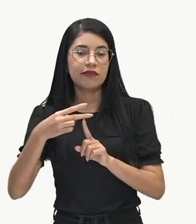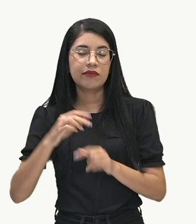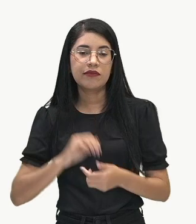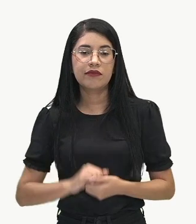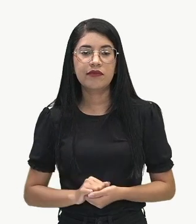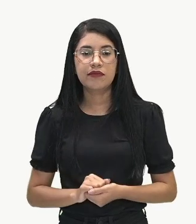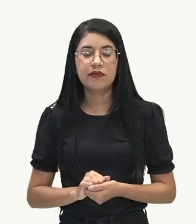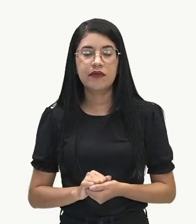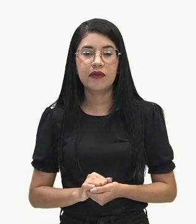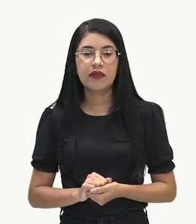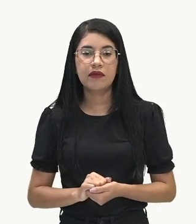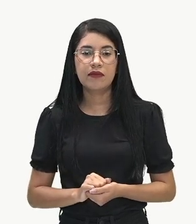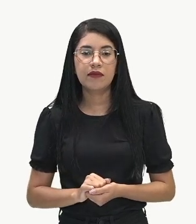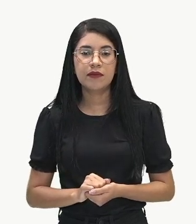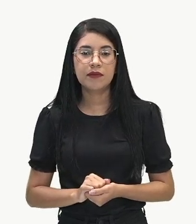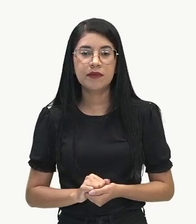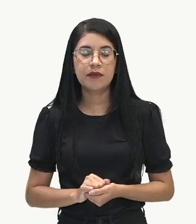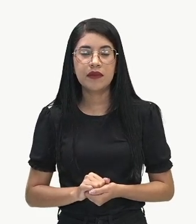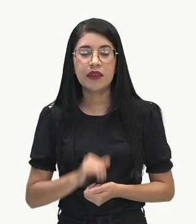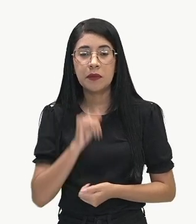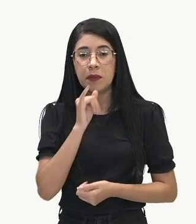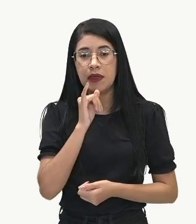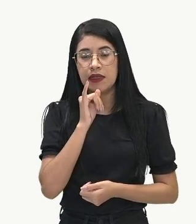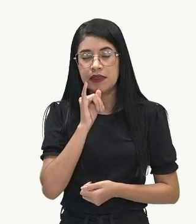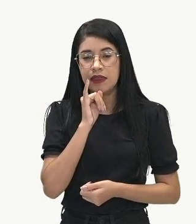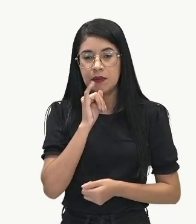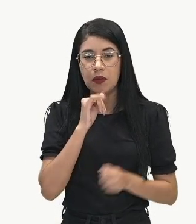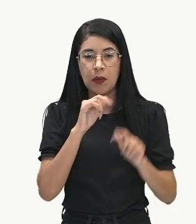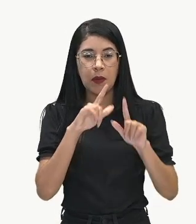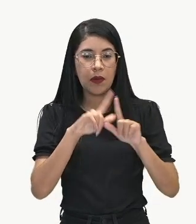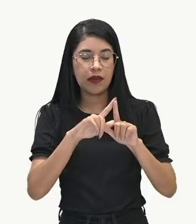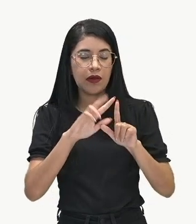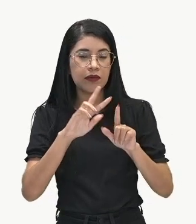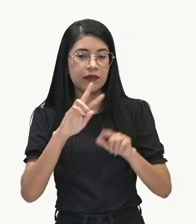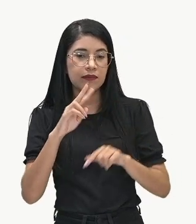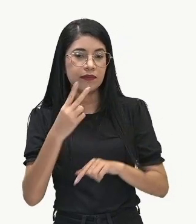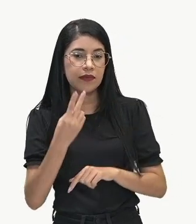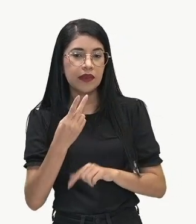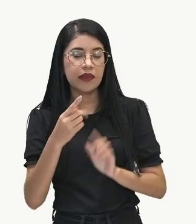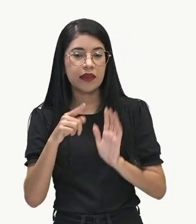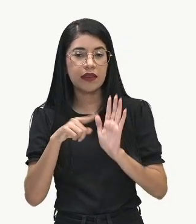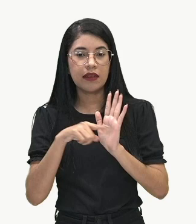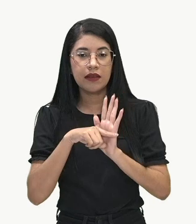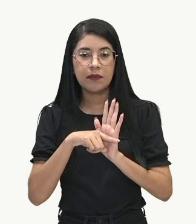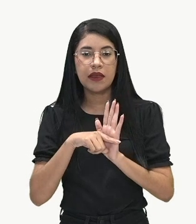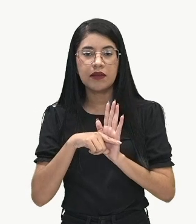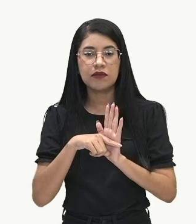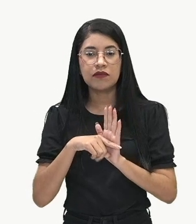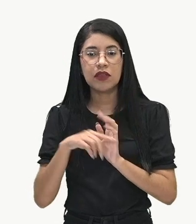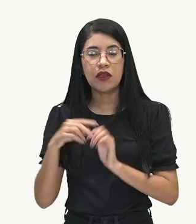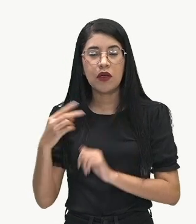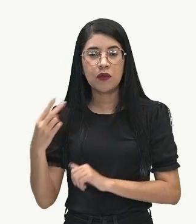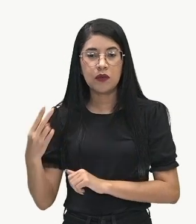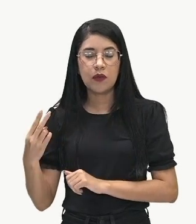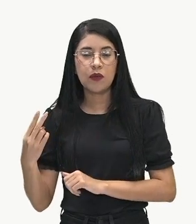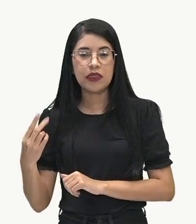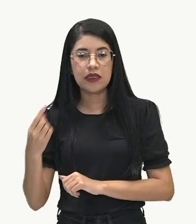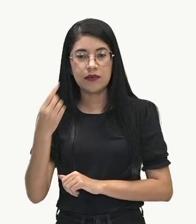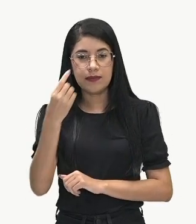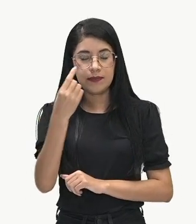tá? Então se fosse o dobro, ficaria o quê? Menos, aí 2 sobe